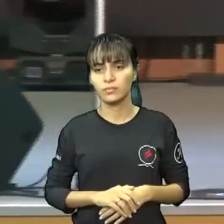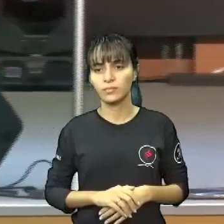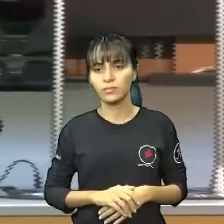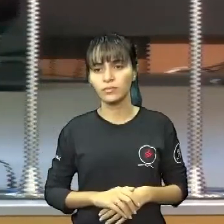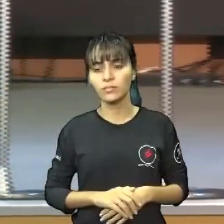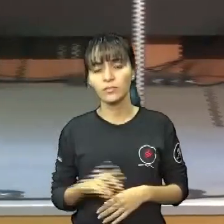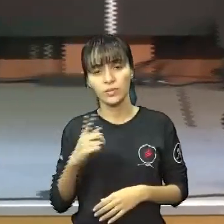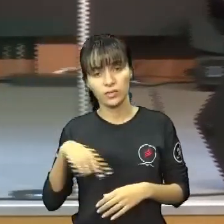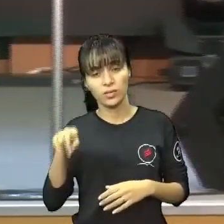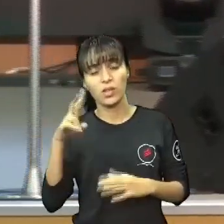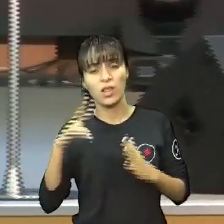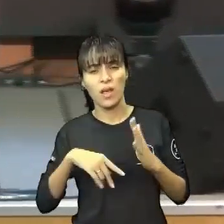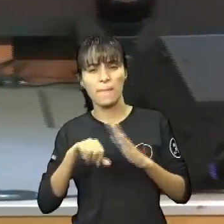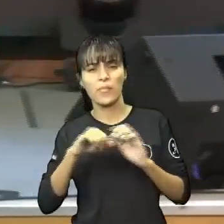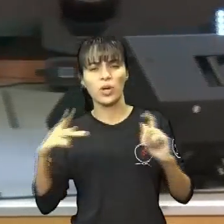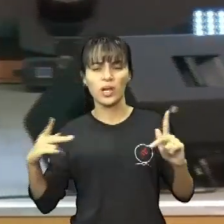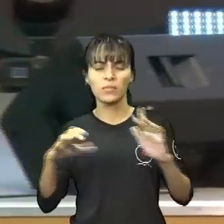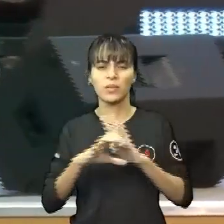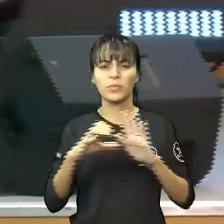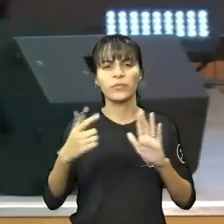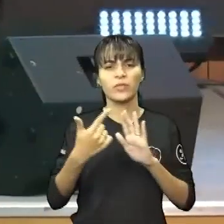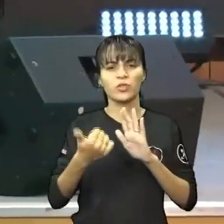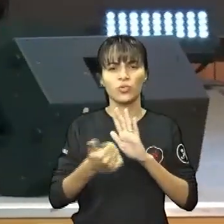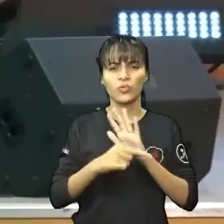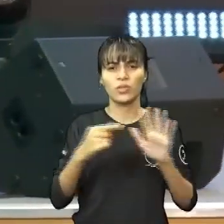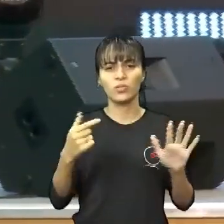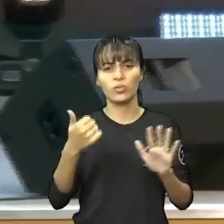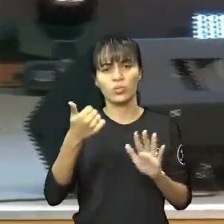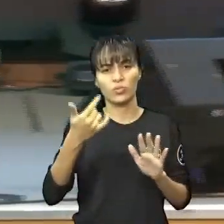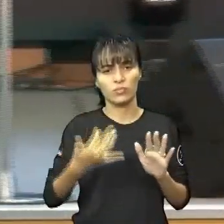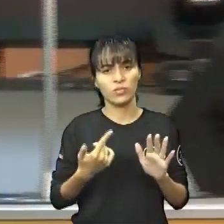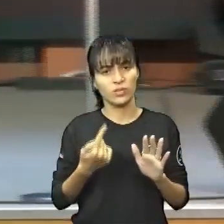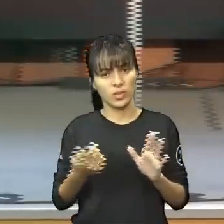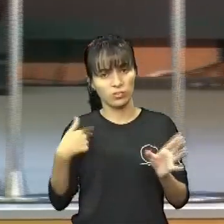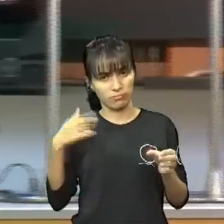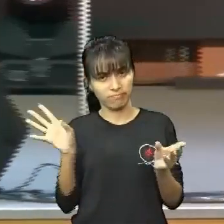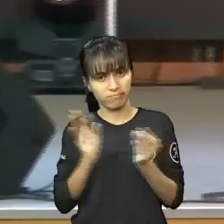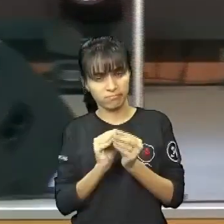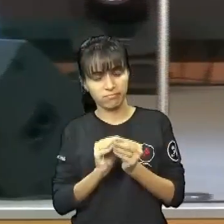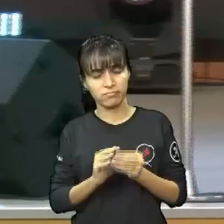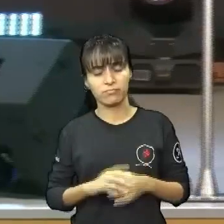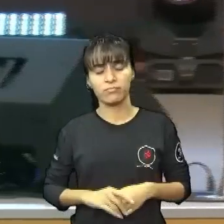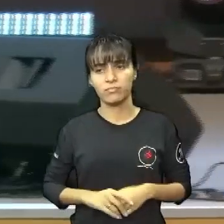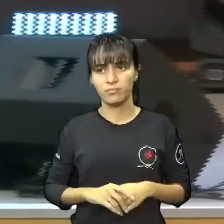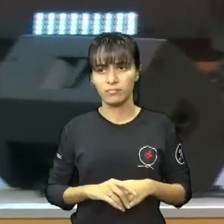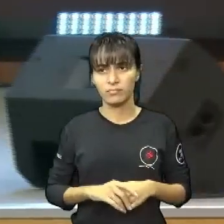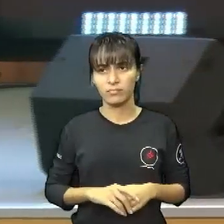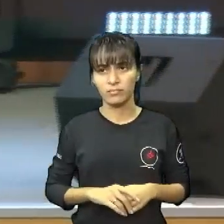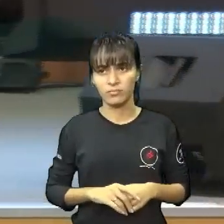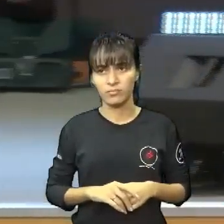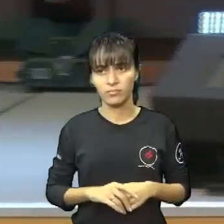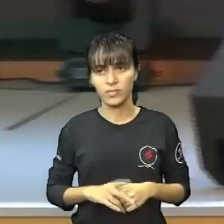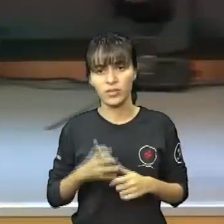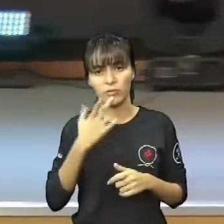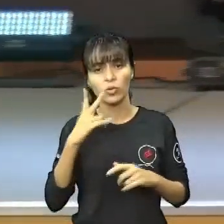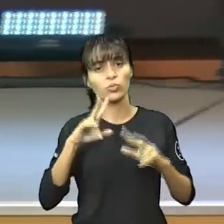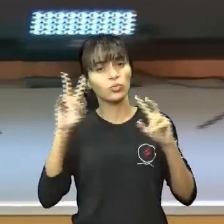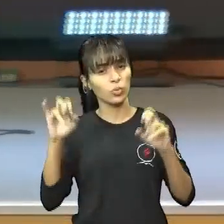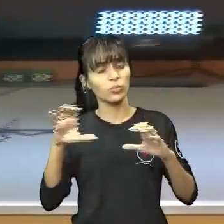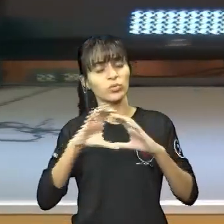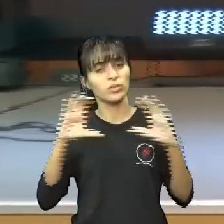quando você lê Apocalipse 21 do versículo 1 ao 7 que eu vou sintetizar aqui Ele tá dizendo sobre o céu